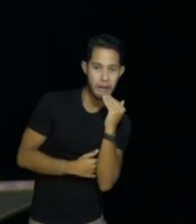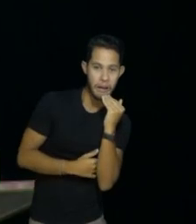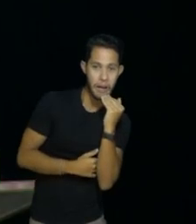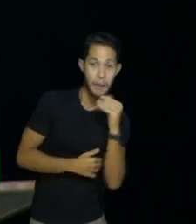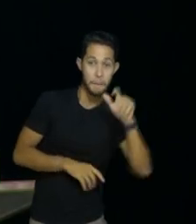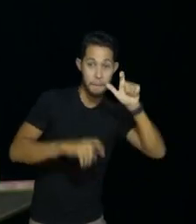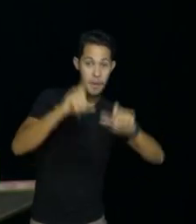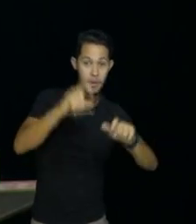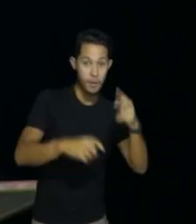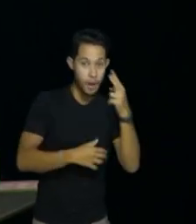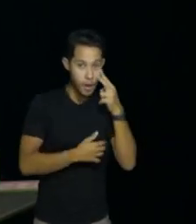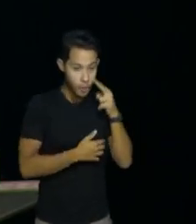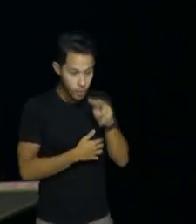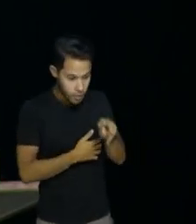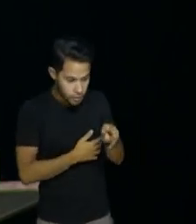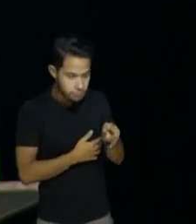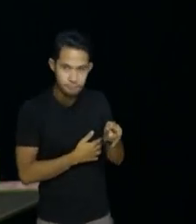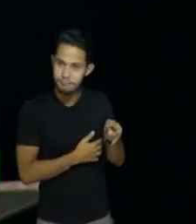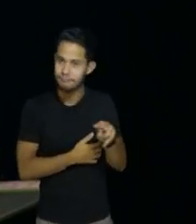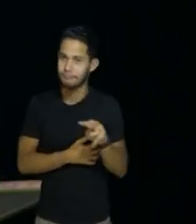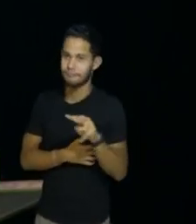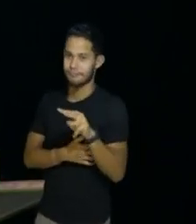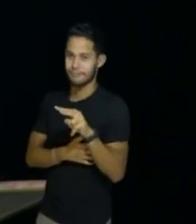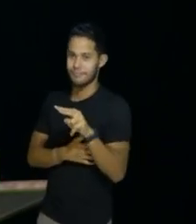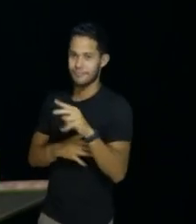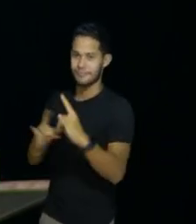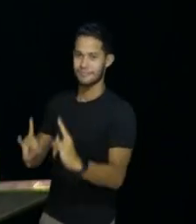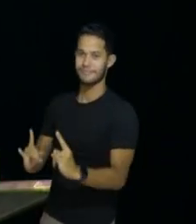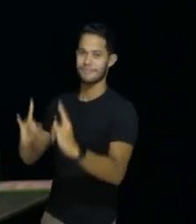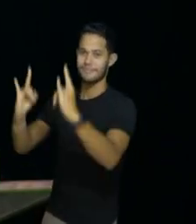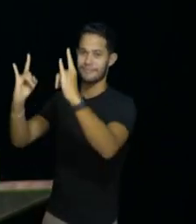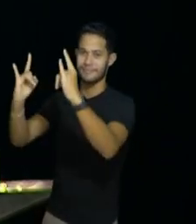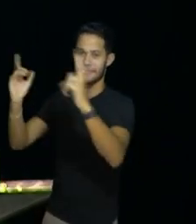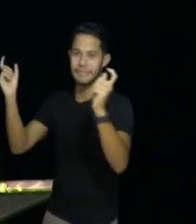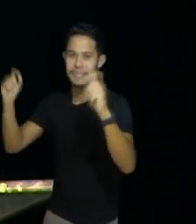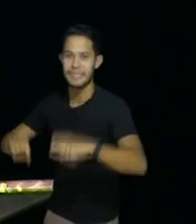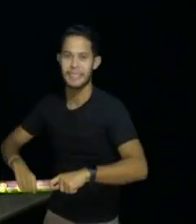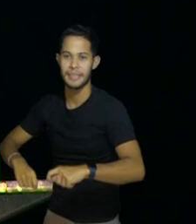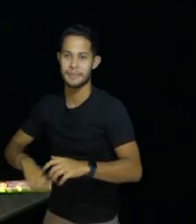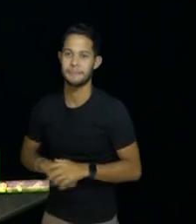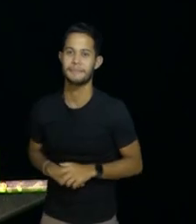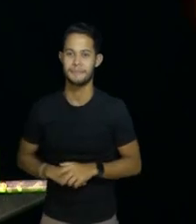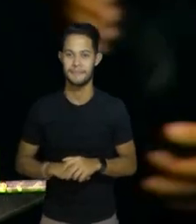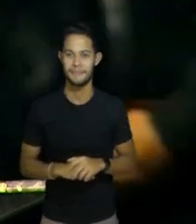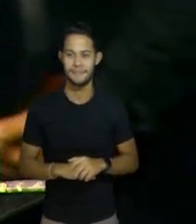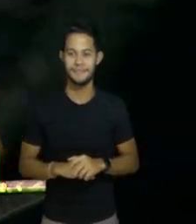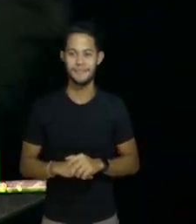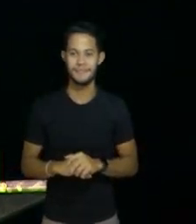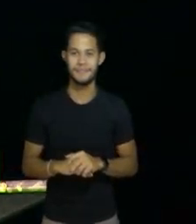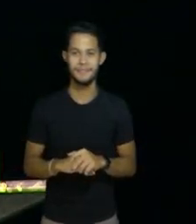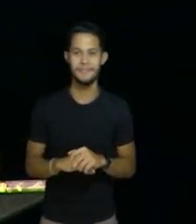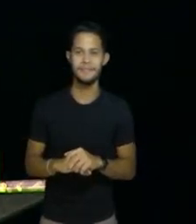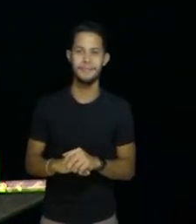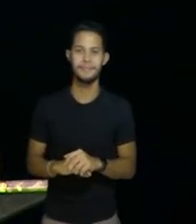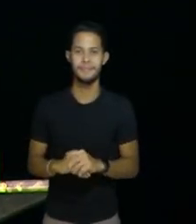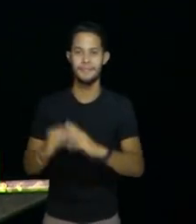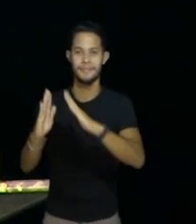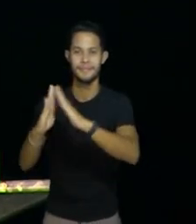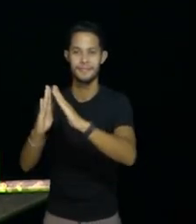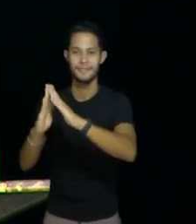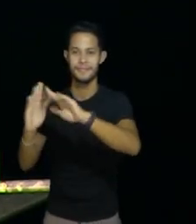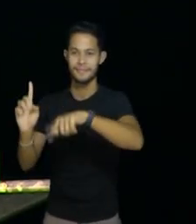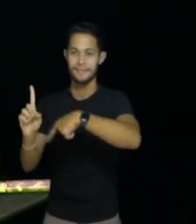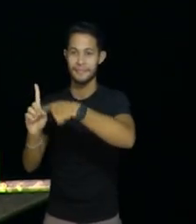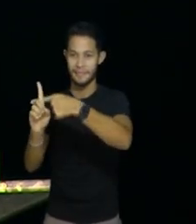que é possível se construir um reto. A igreja, senhor presidente e deputados, tem